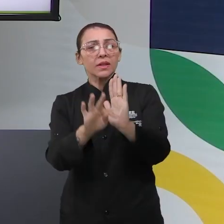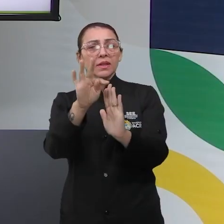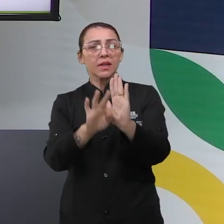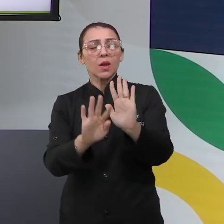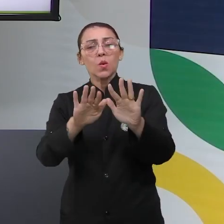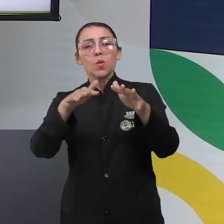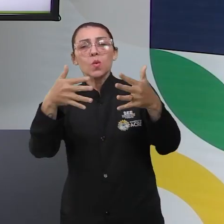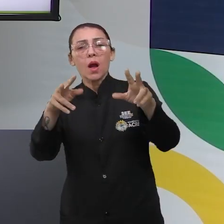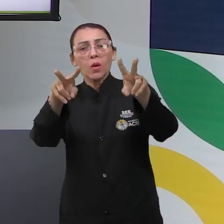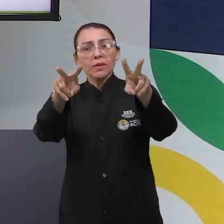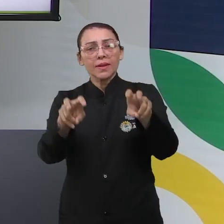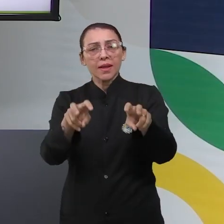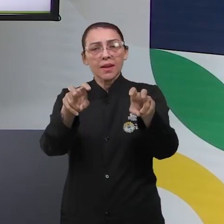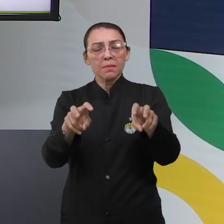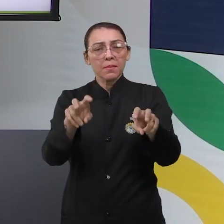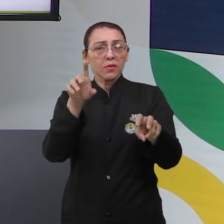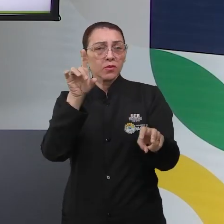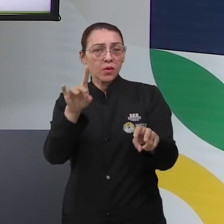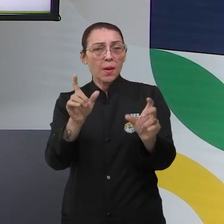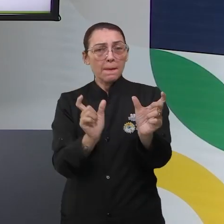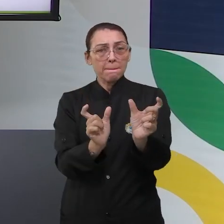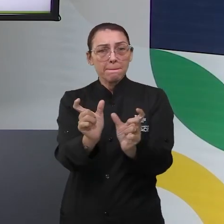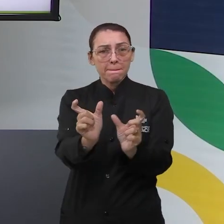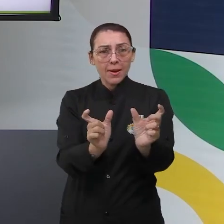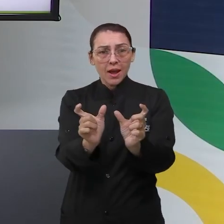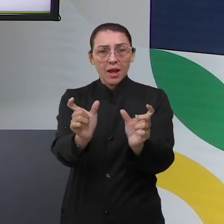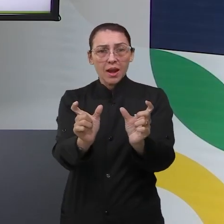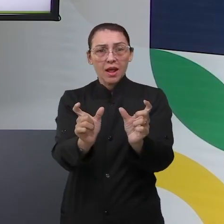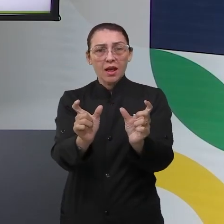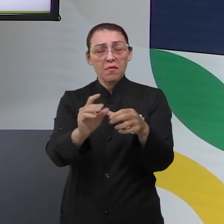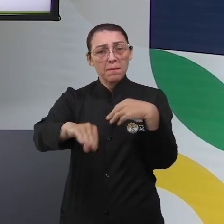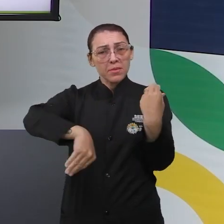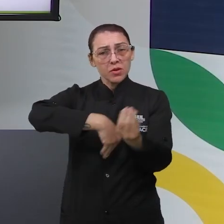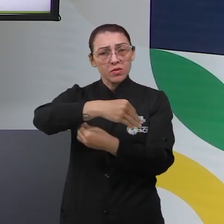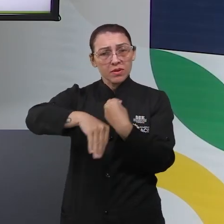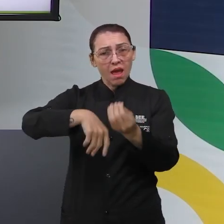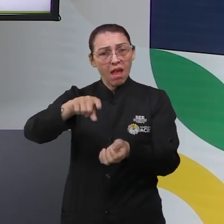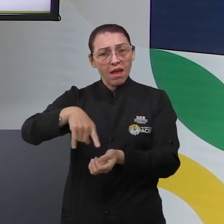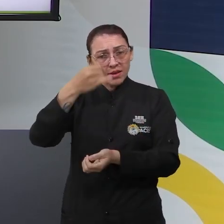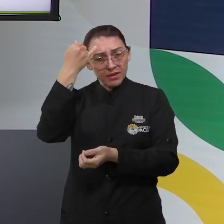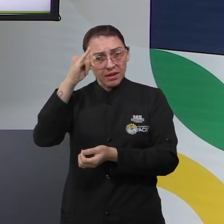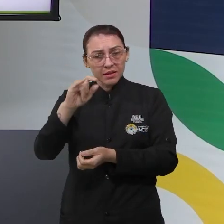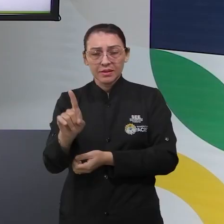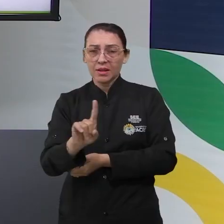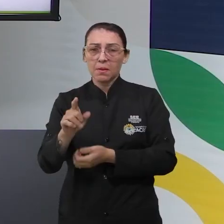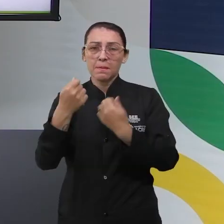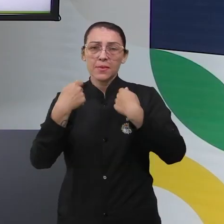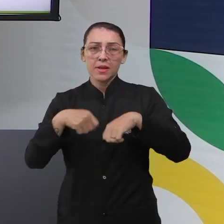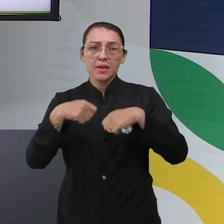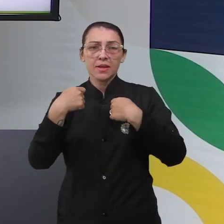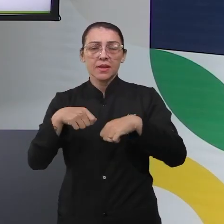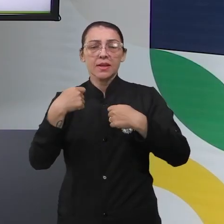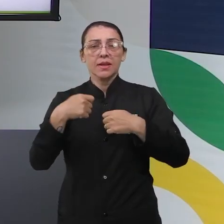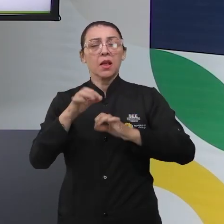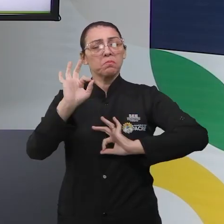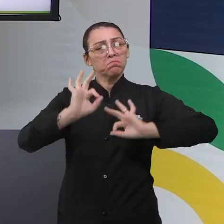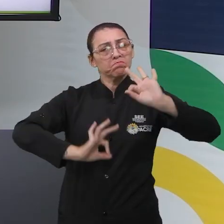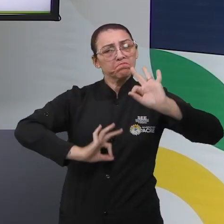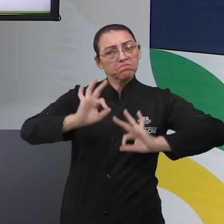compreende qual é o tema, foi apenas palavras jogadas. É essa a ideia? Não. Você precisa